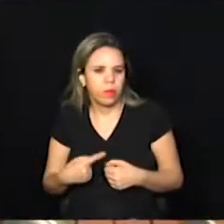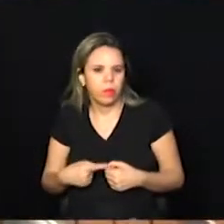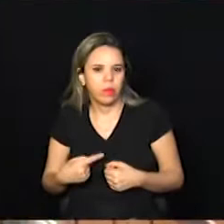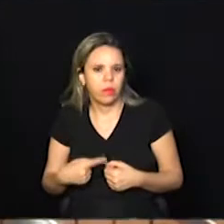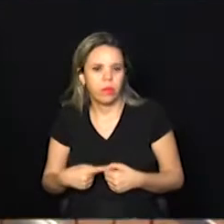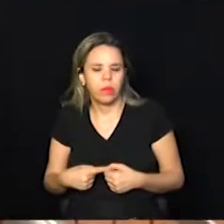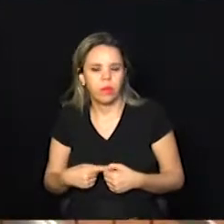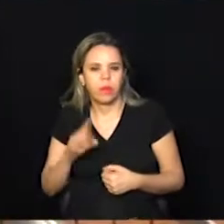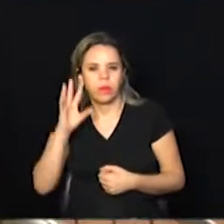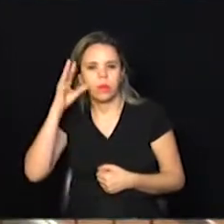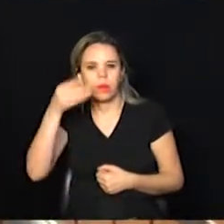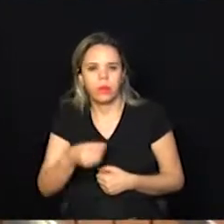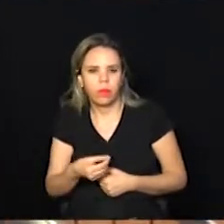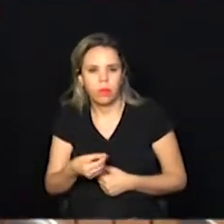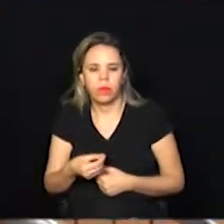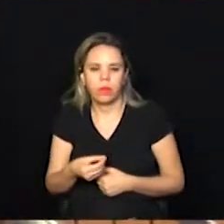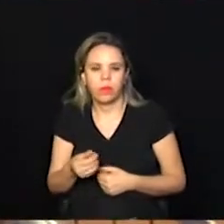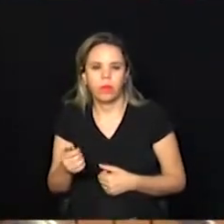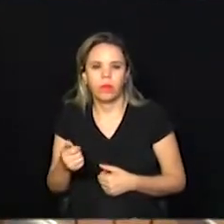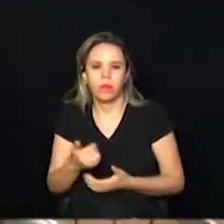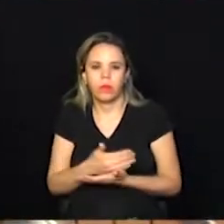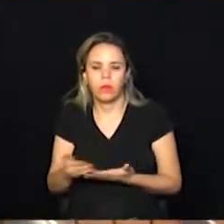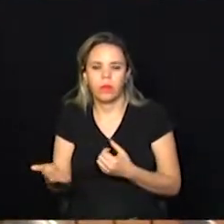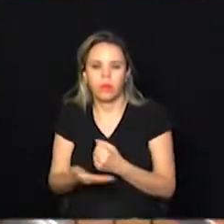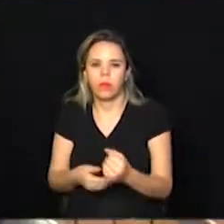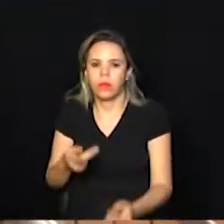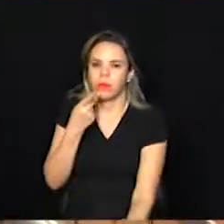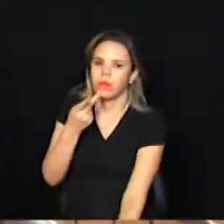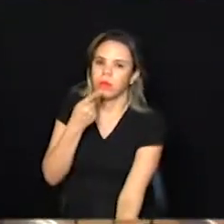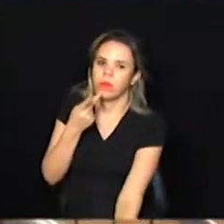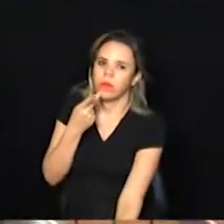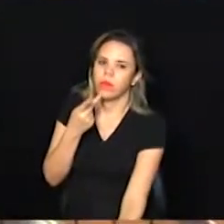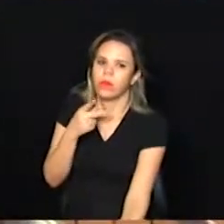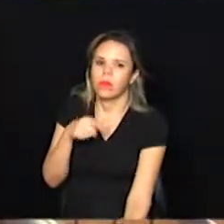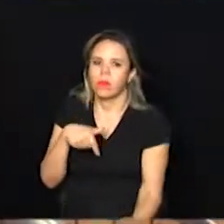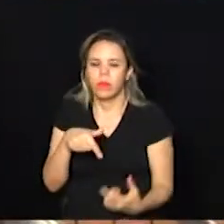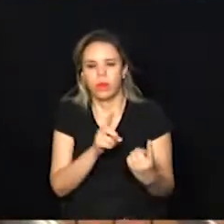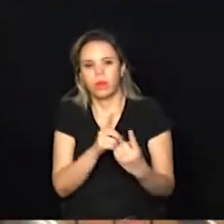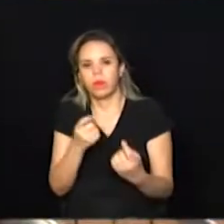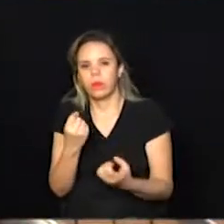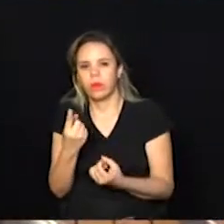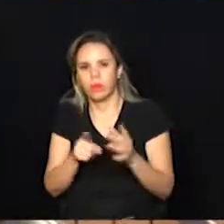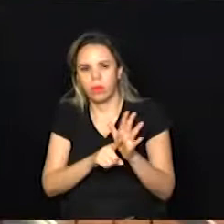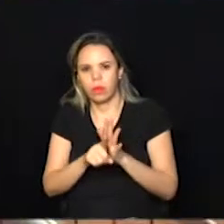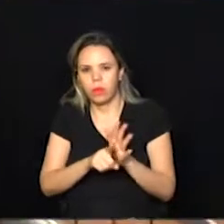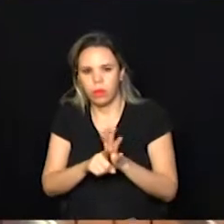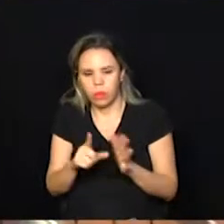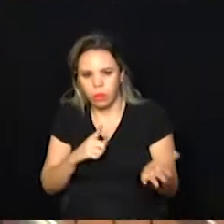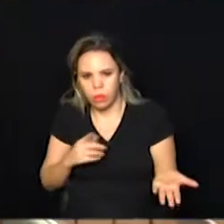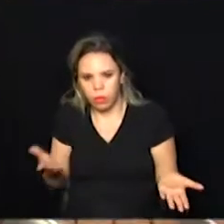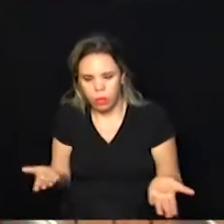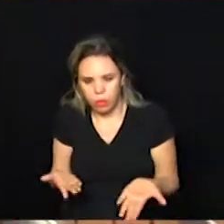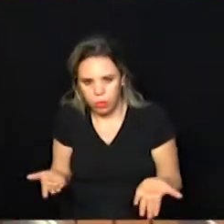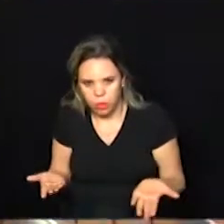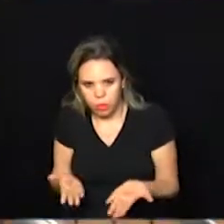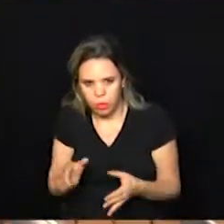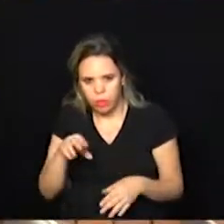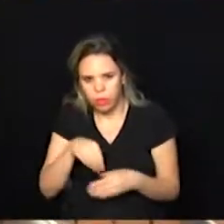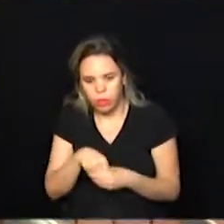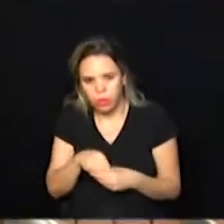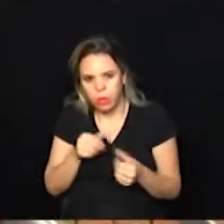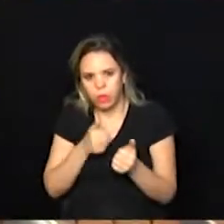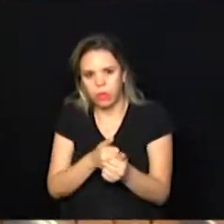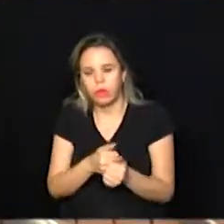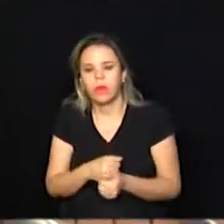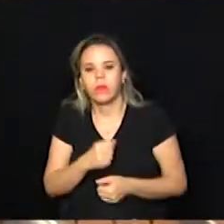gente entende que era um anseio inicial, falar um pouquinho dos serviços e alguns dados que a gente hoje tem